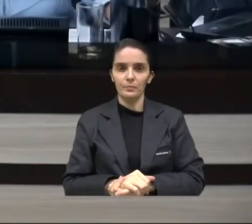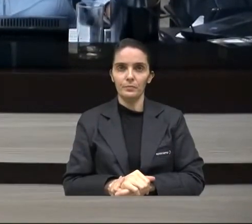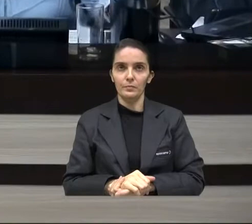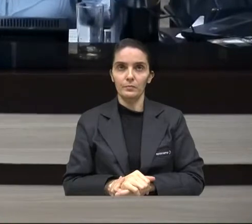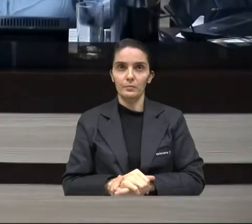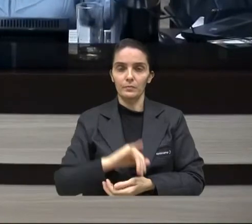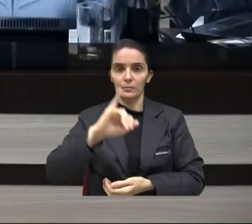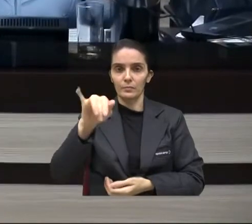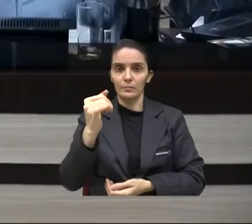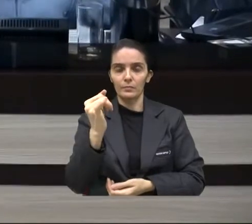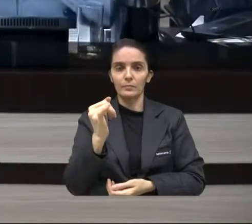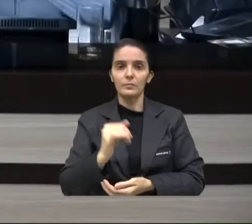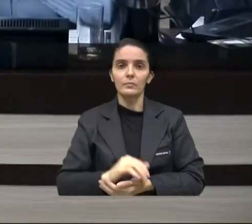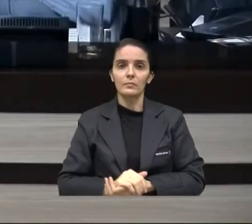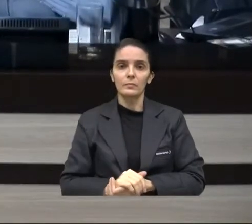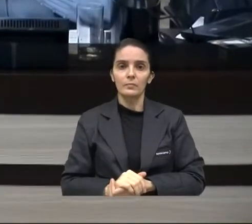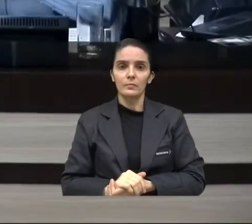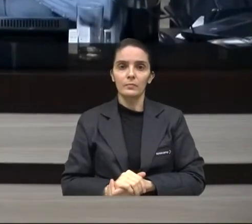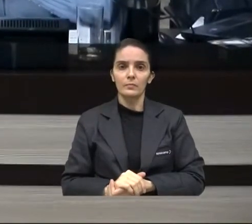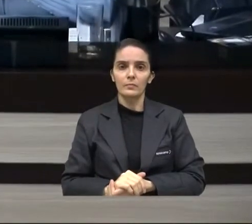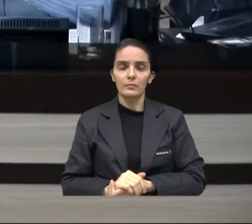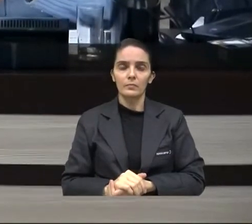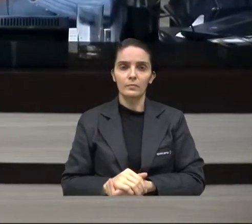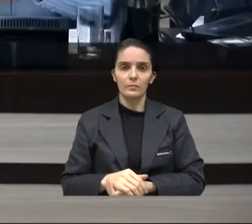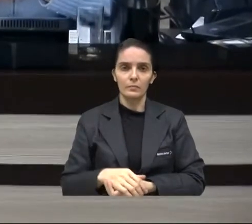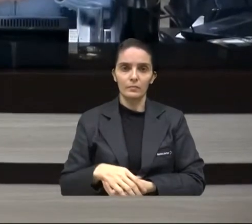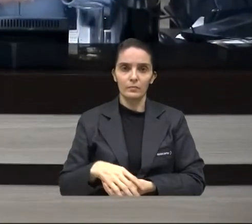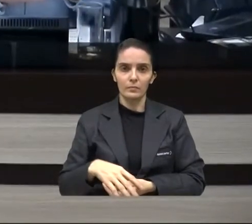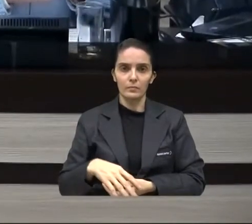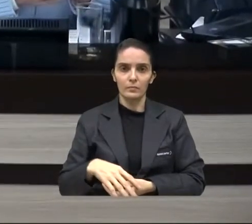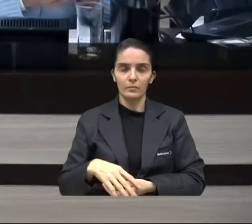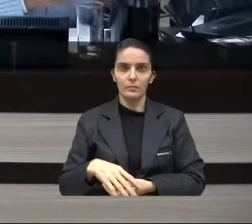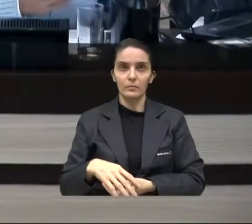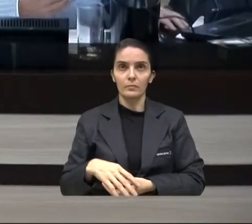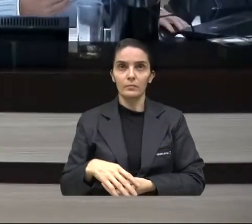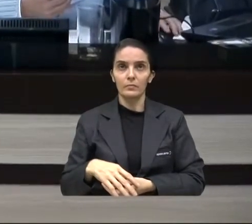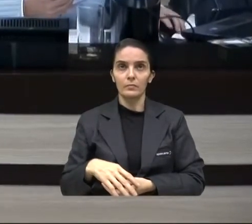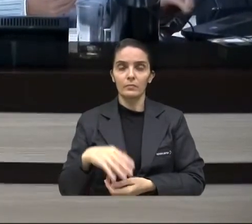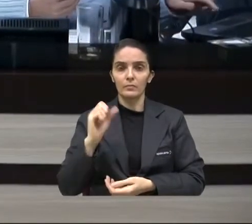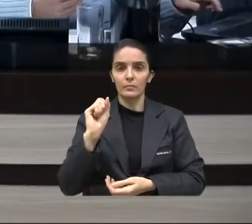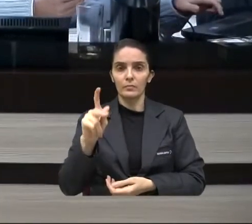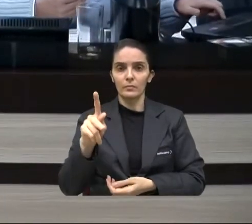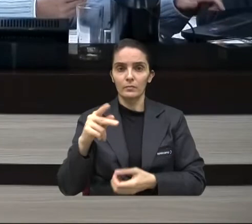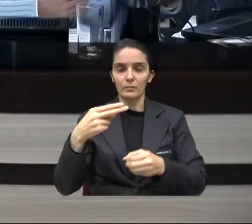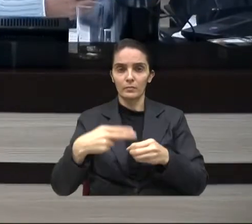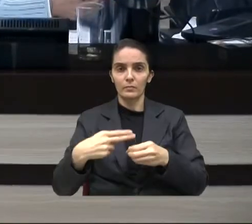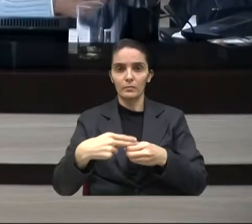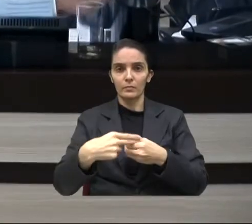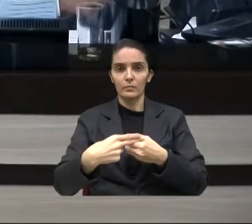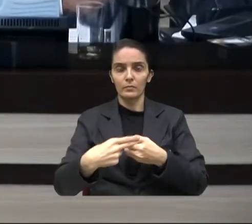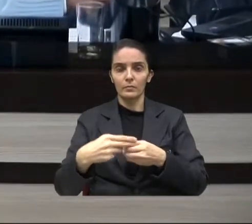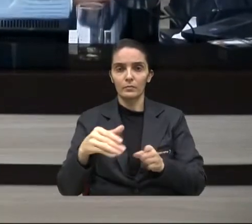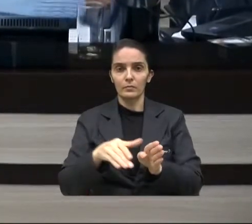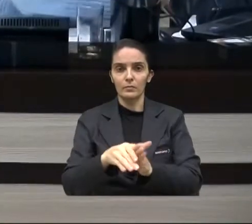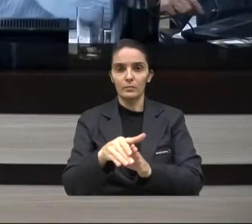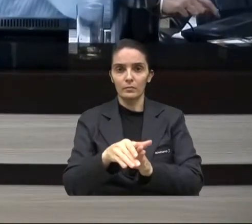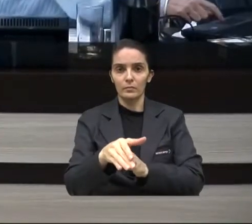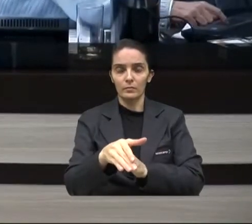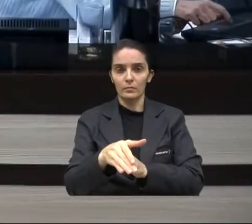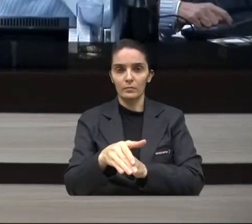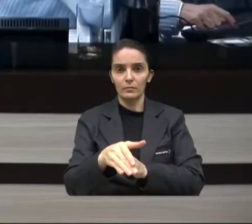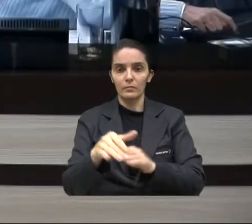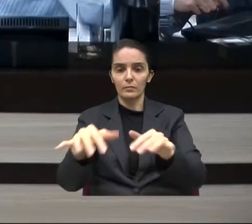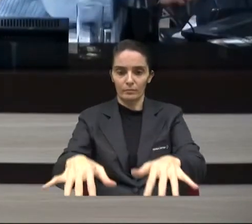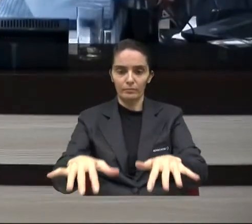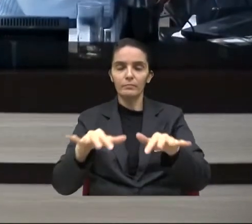Aproveitando, mandar um abraço ao Paulo Gachê, tecnólogo, aposentado da Unicamp e conselheiro independente presente aqui no